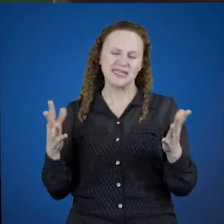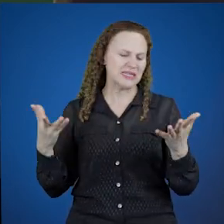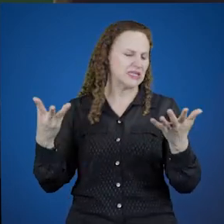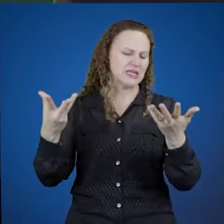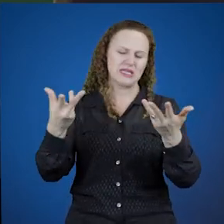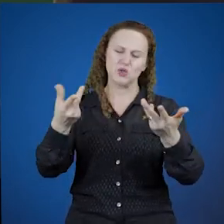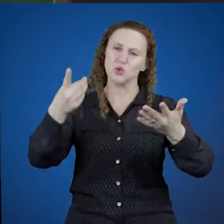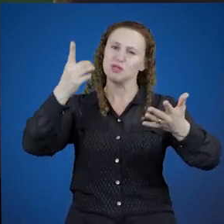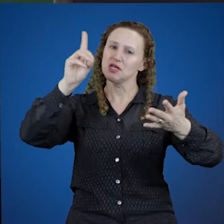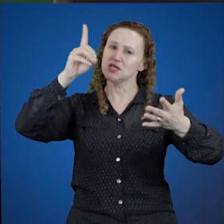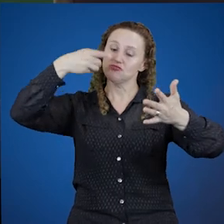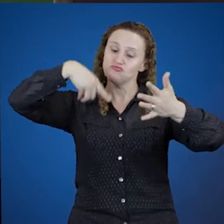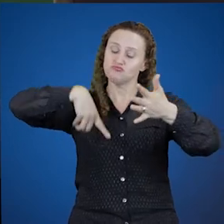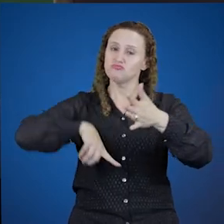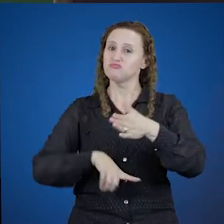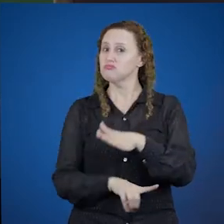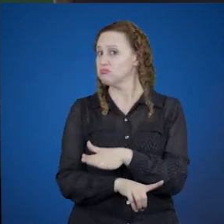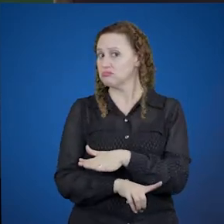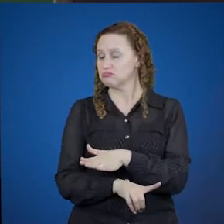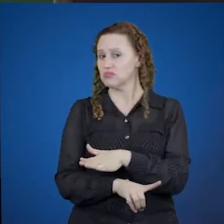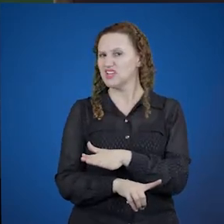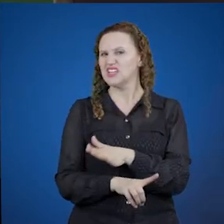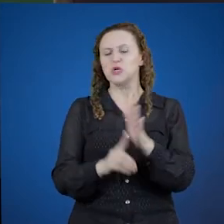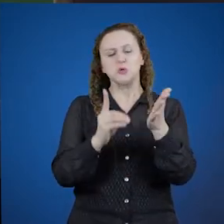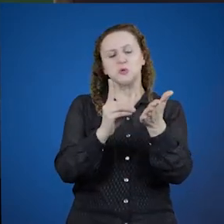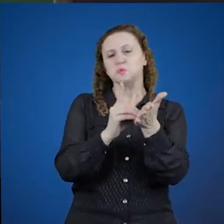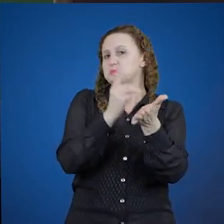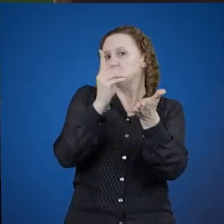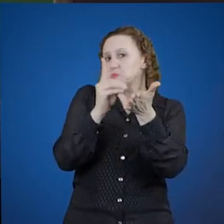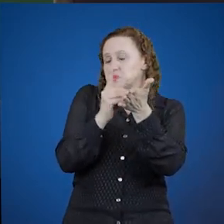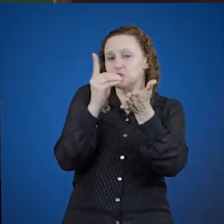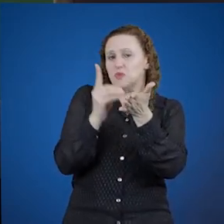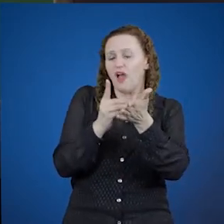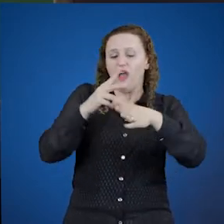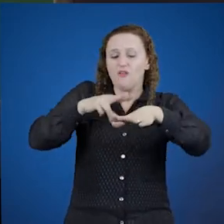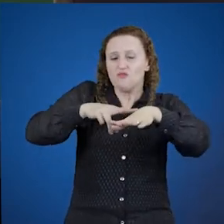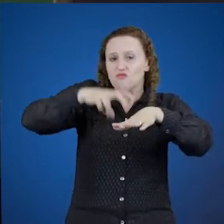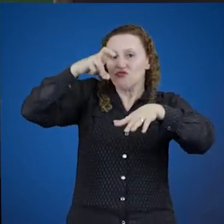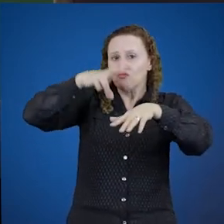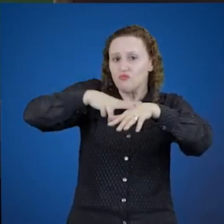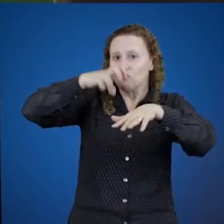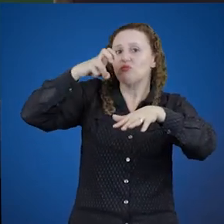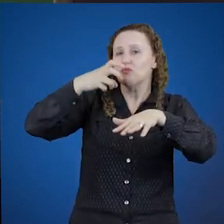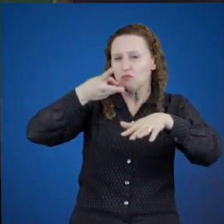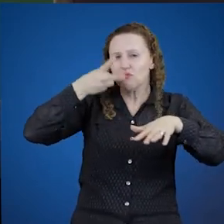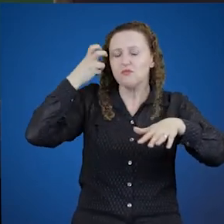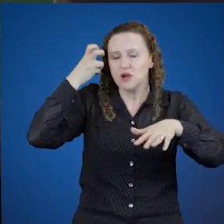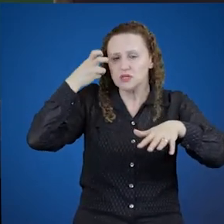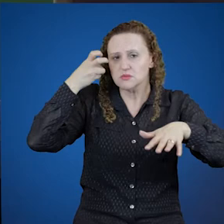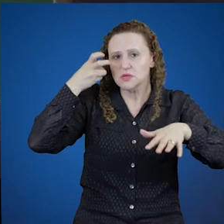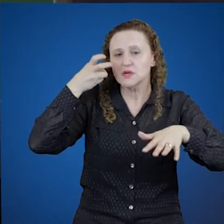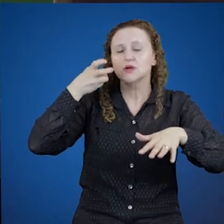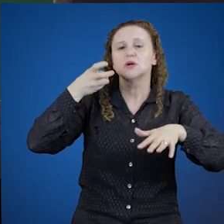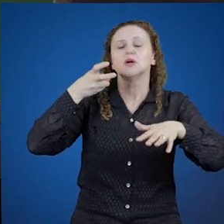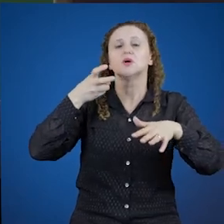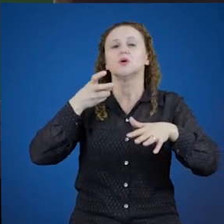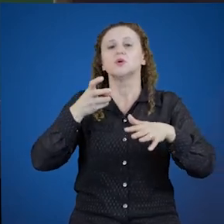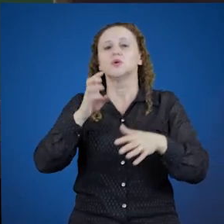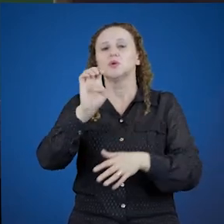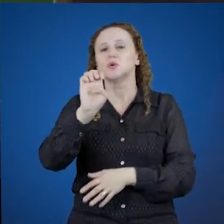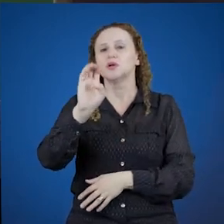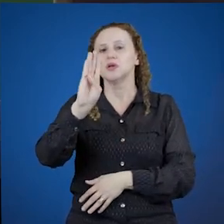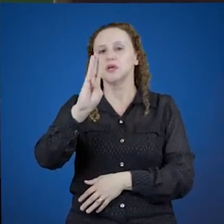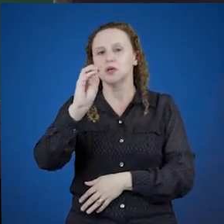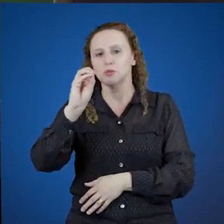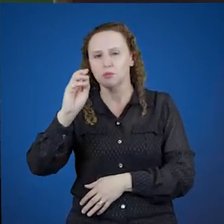todas as declinações Então os dicionários e o vocabulário vocês viram ali no próprio Ebook